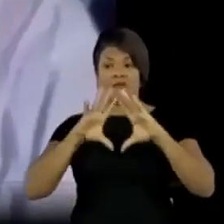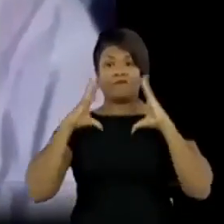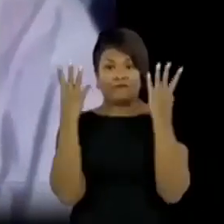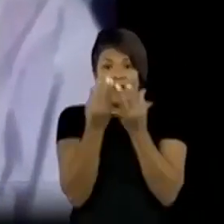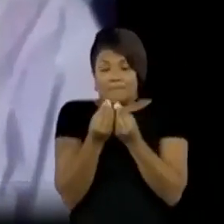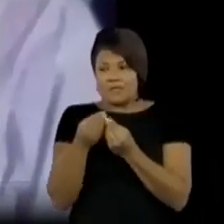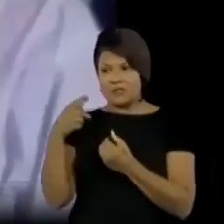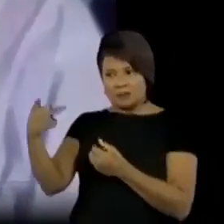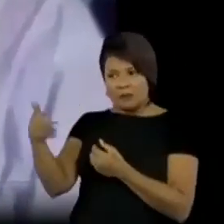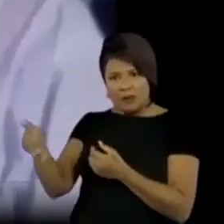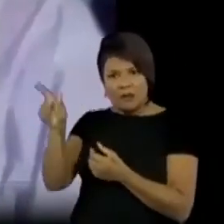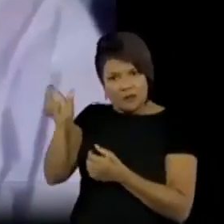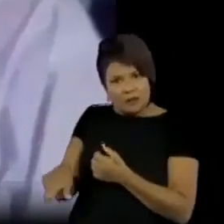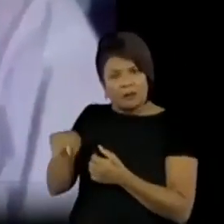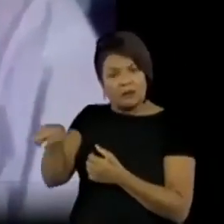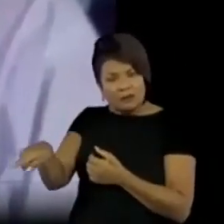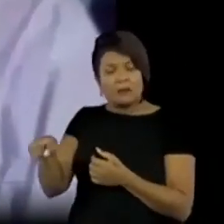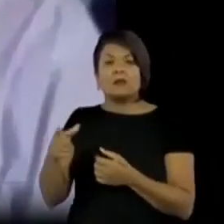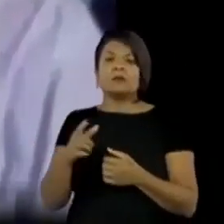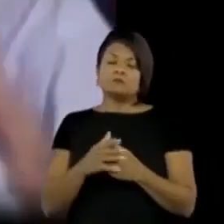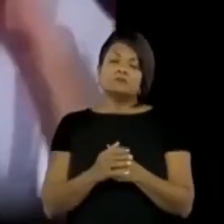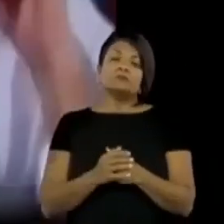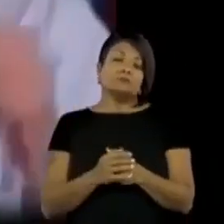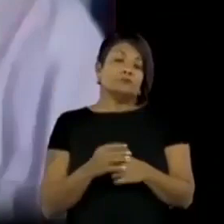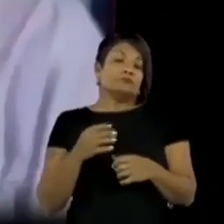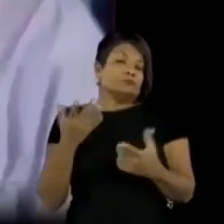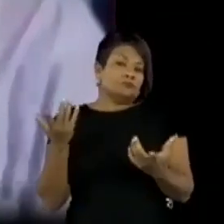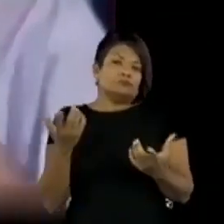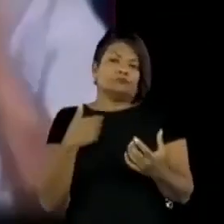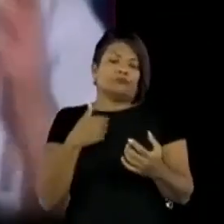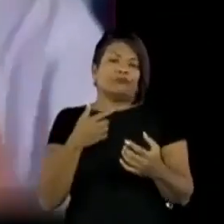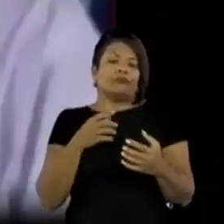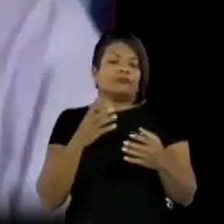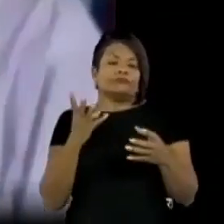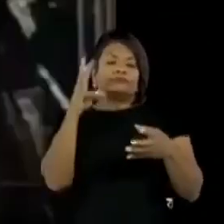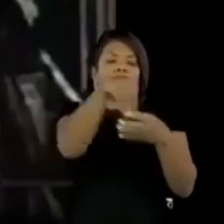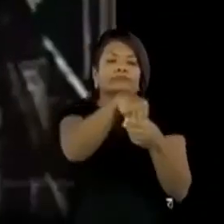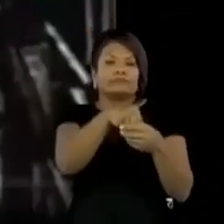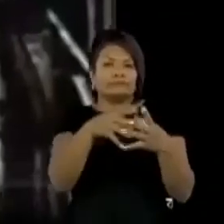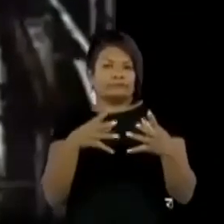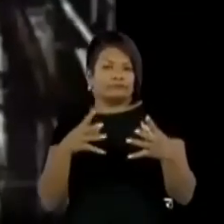Assis havia sido dependente, agregada.